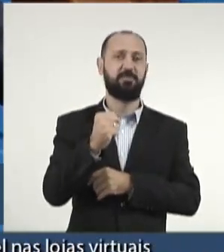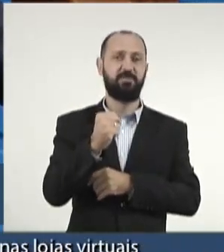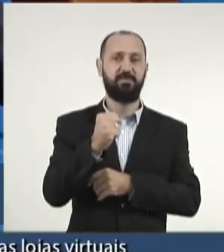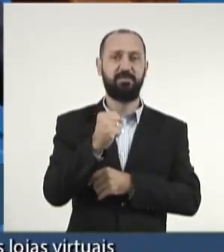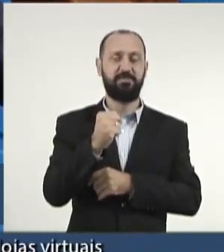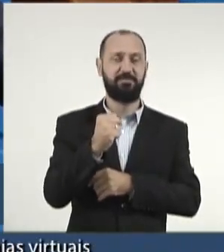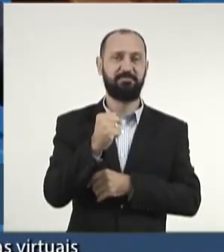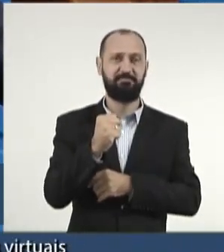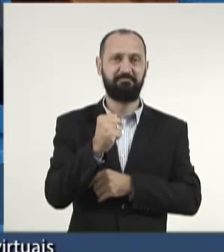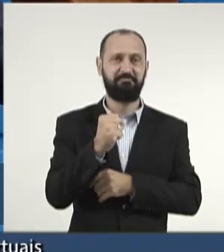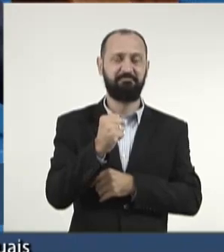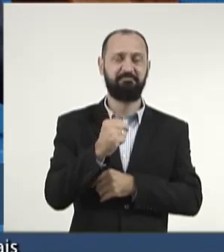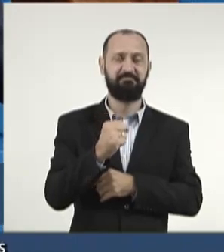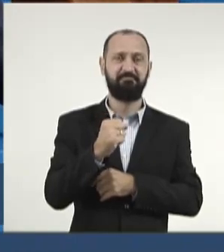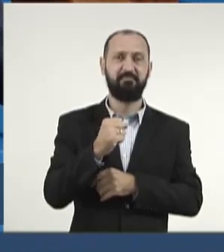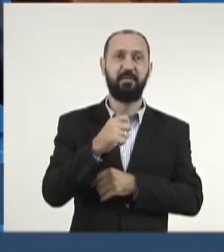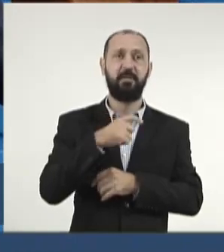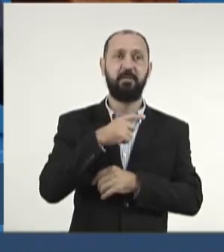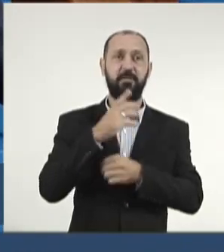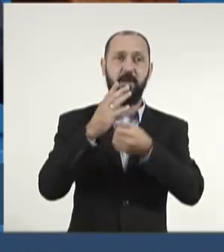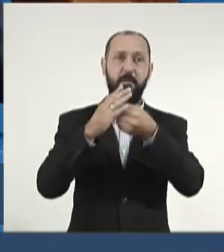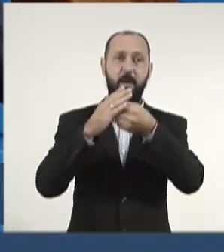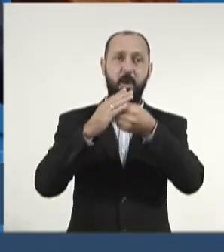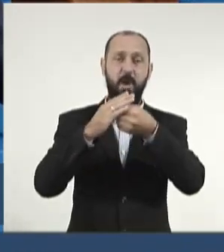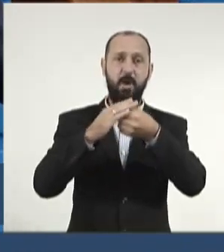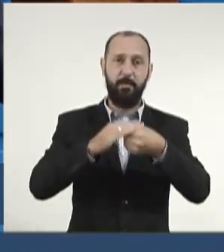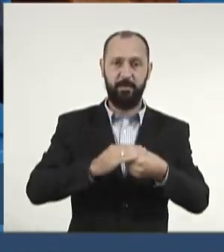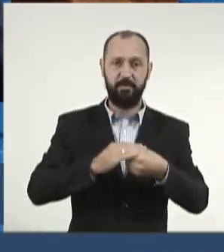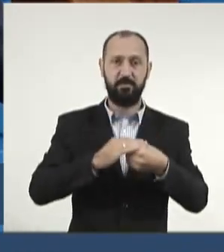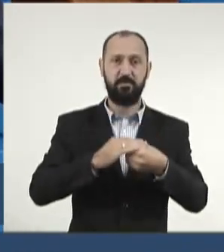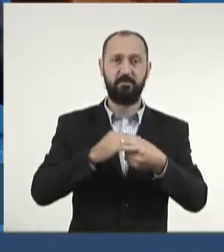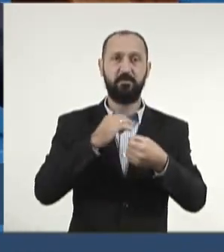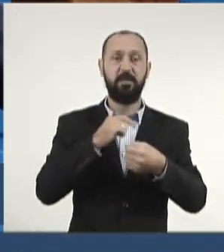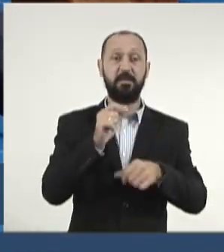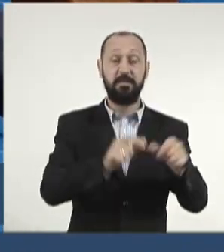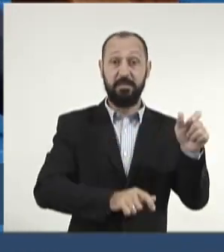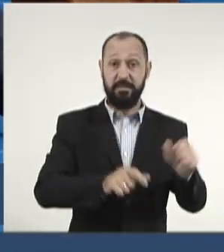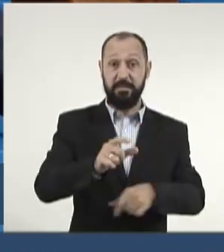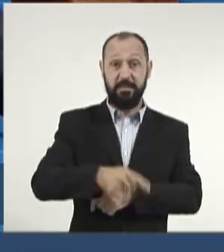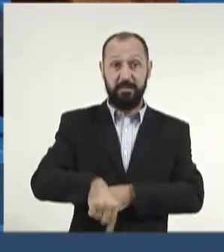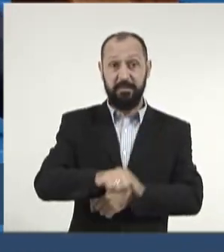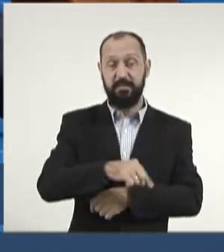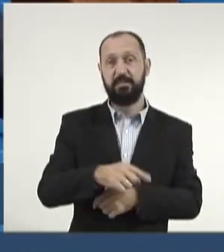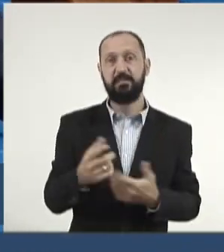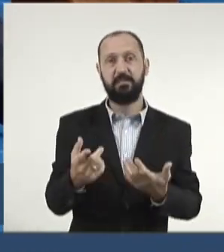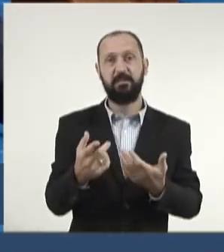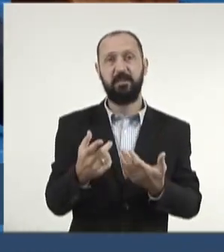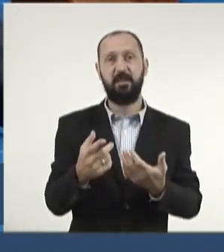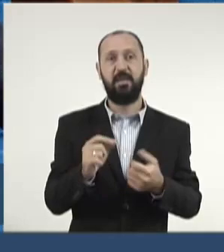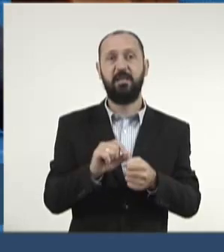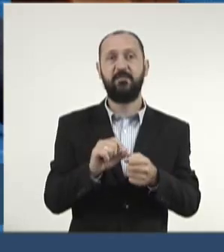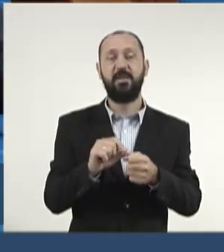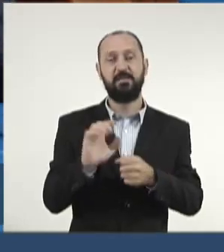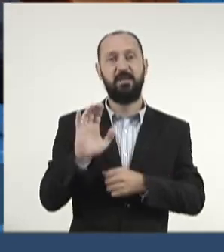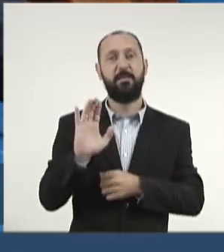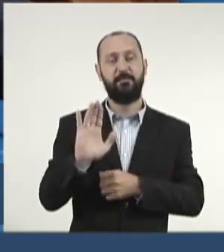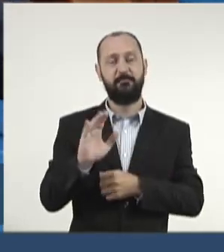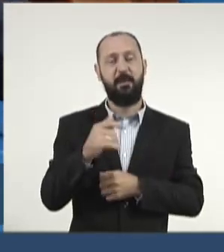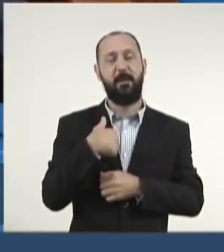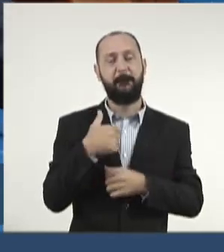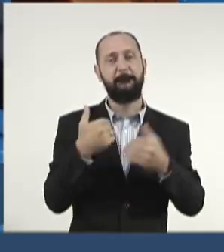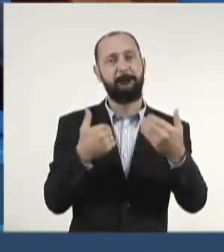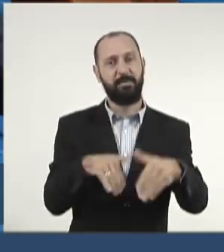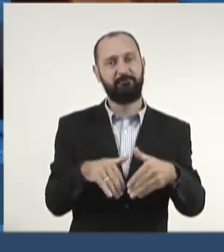cruéis. Há uma opressão em cima desses candidatos, e é preciso